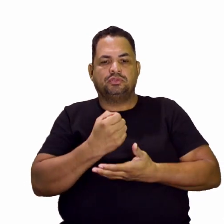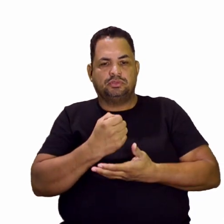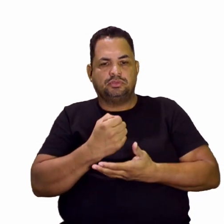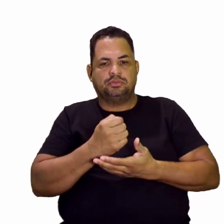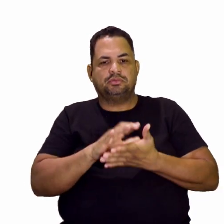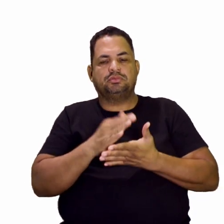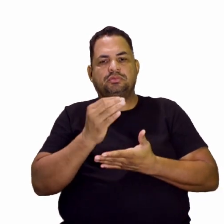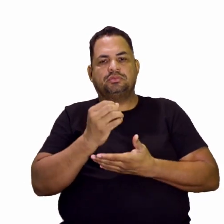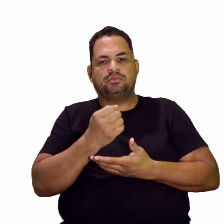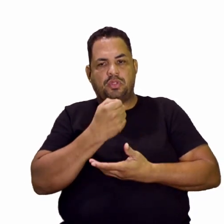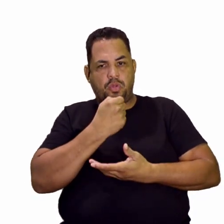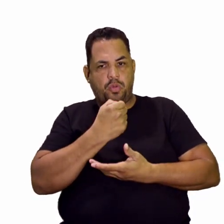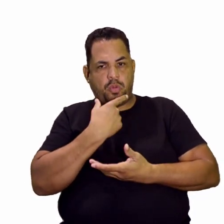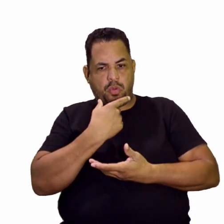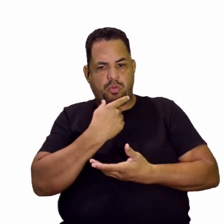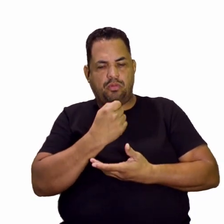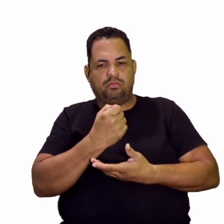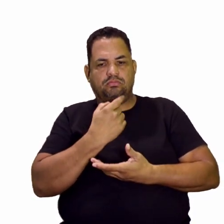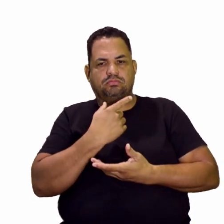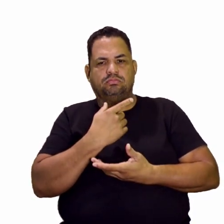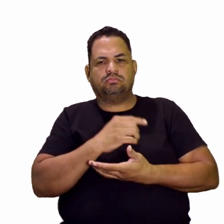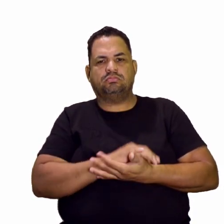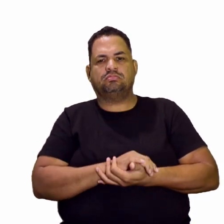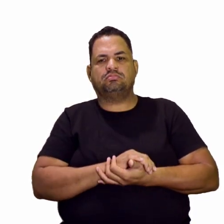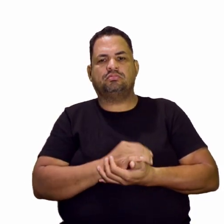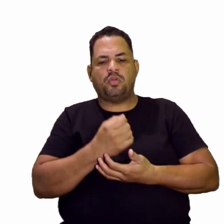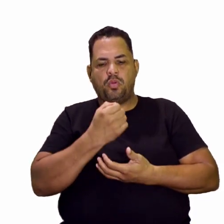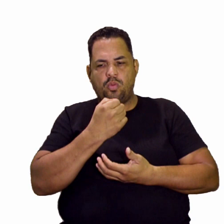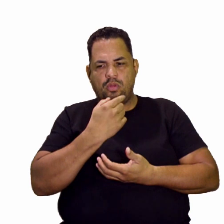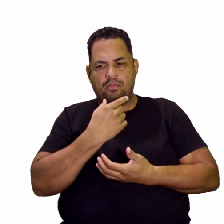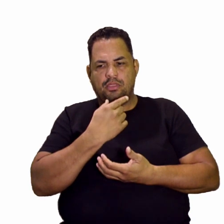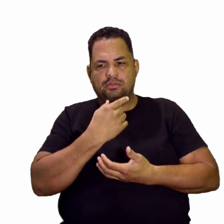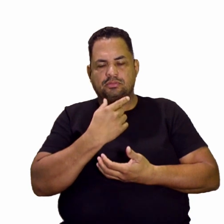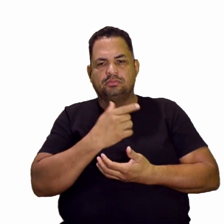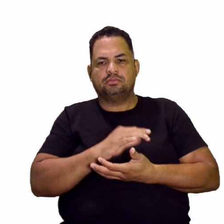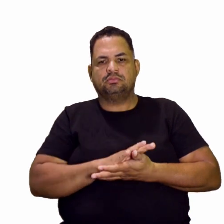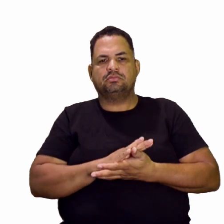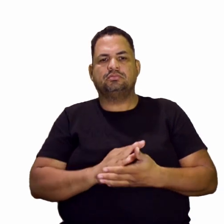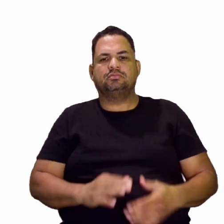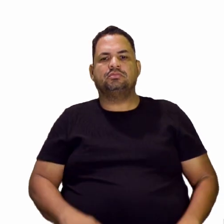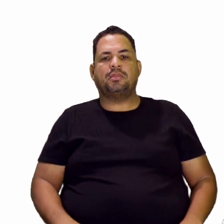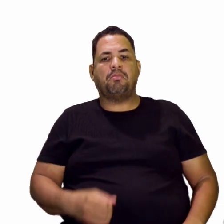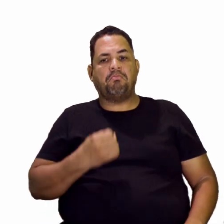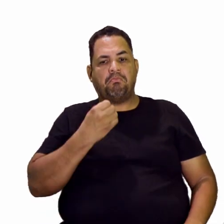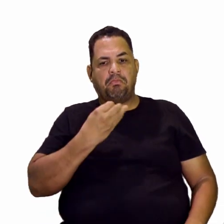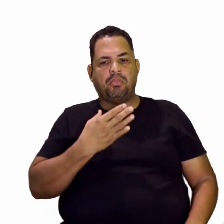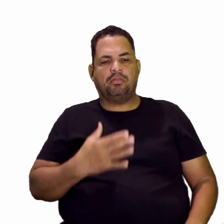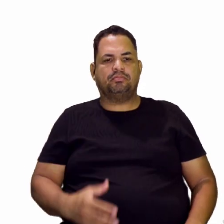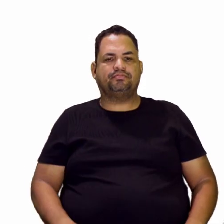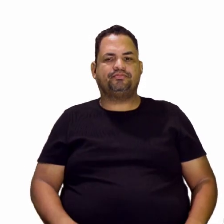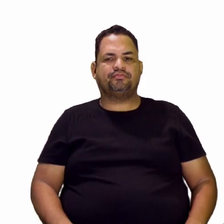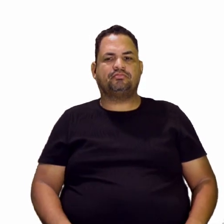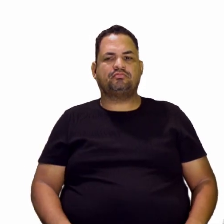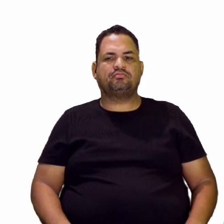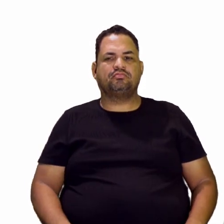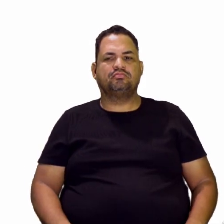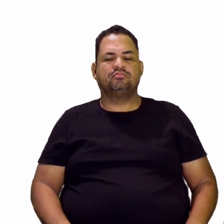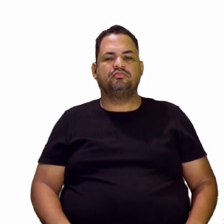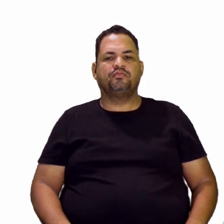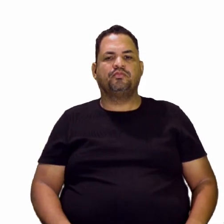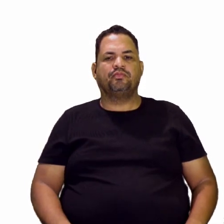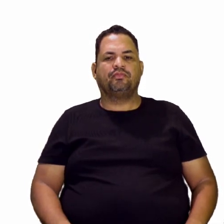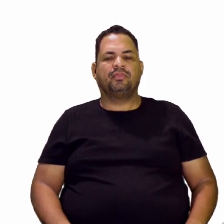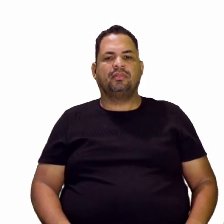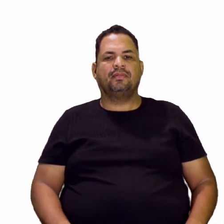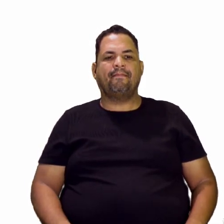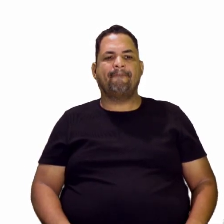aqui, no caso, se refere ao remédio, tá, pessoal? Que, querendo ou não, remédio é